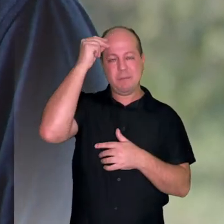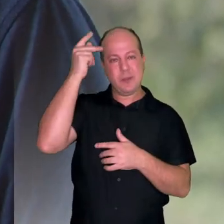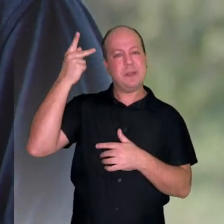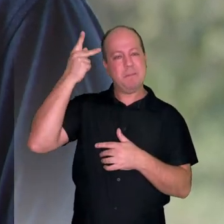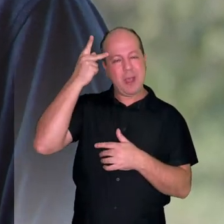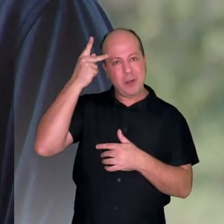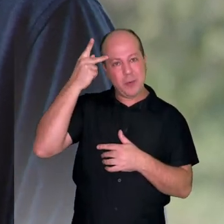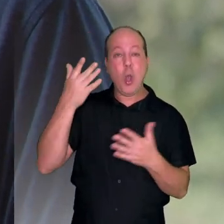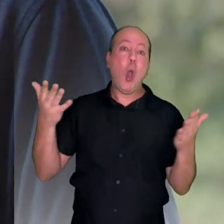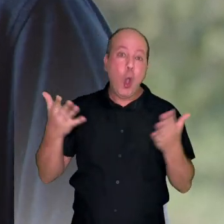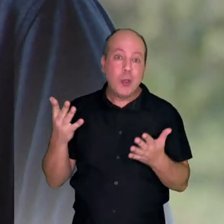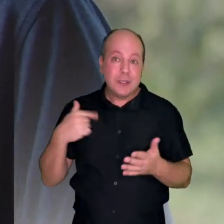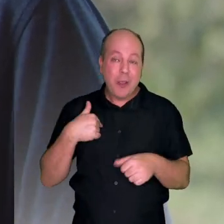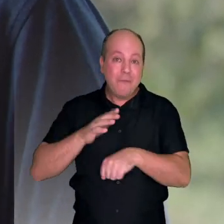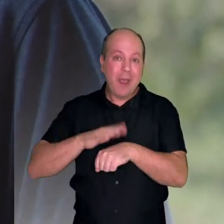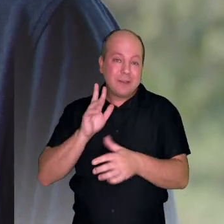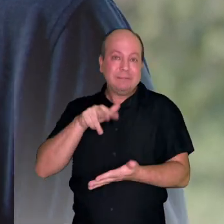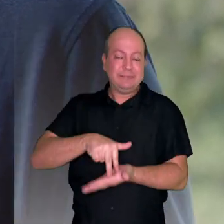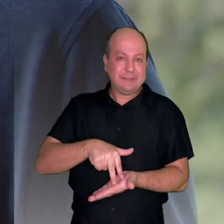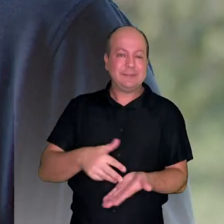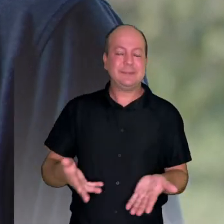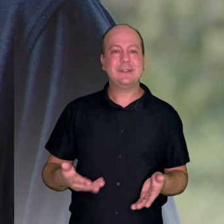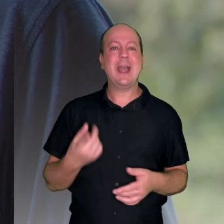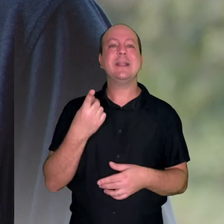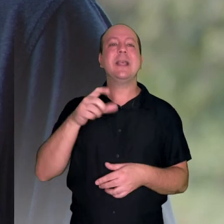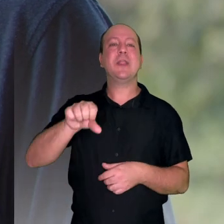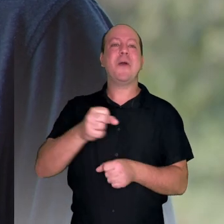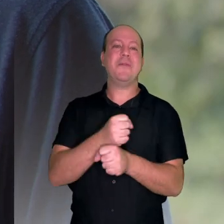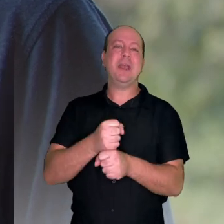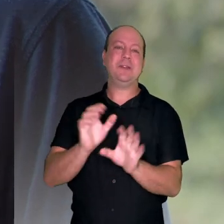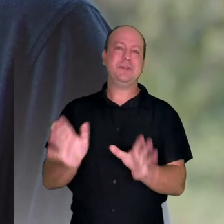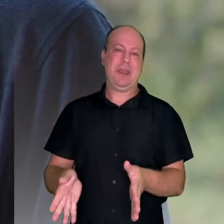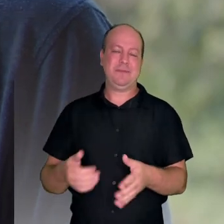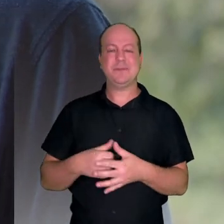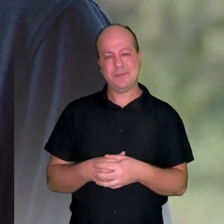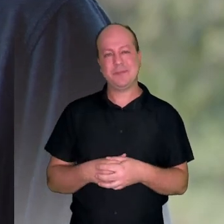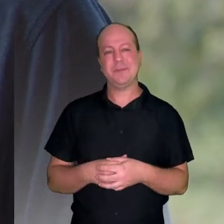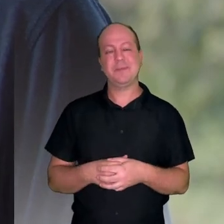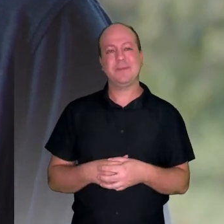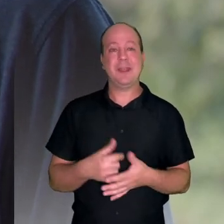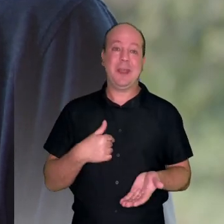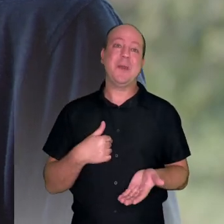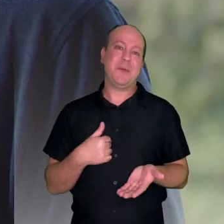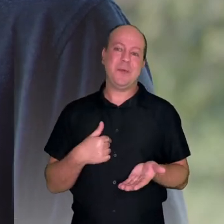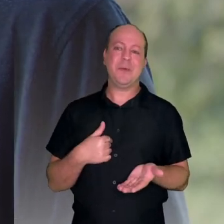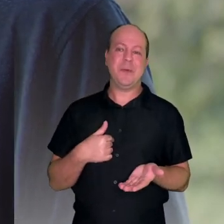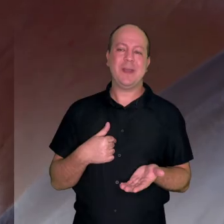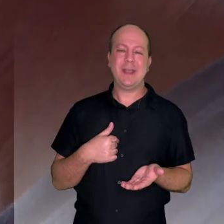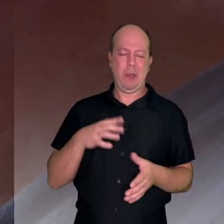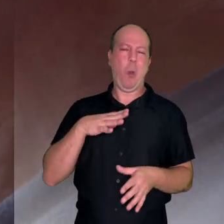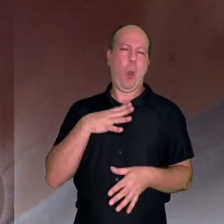de São Paulo. O cargo que eu ocupo há 19 anos agora. Então